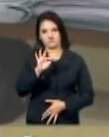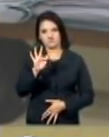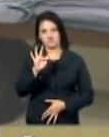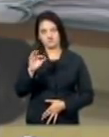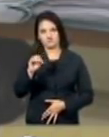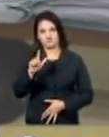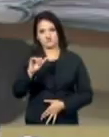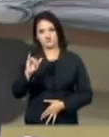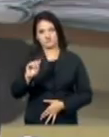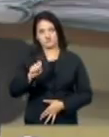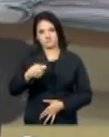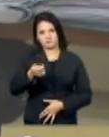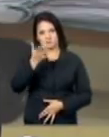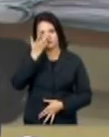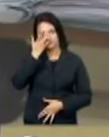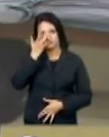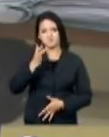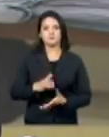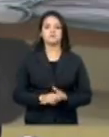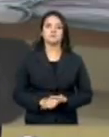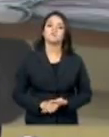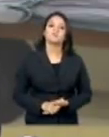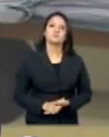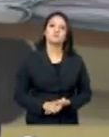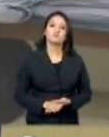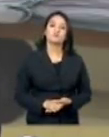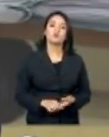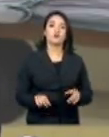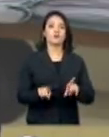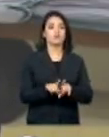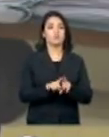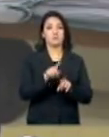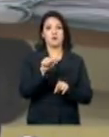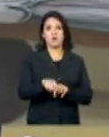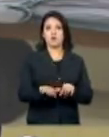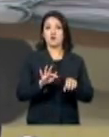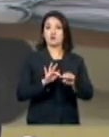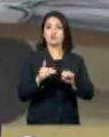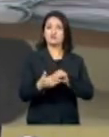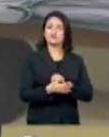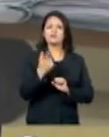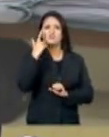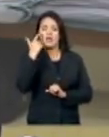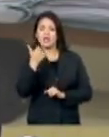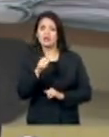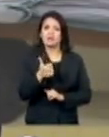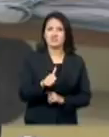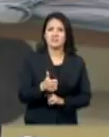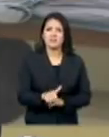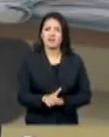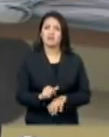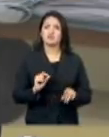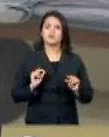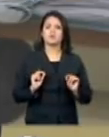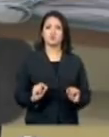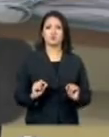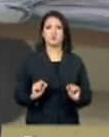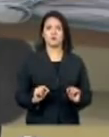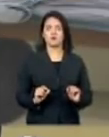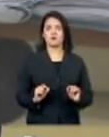e por outro lado a jurisprudência desta suprema corte analisar especificamente a questão da delegação de serventia